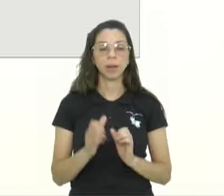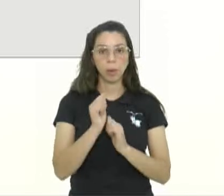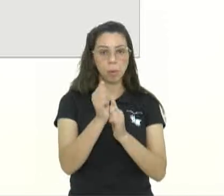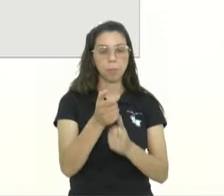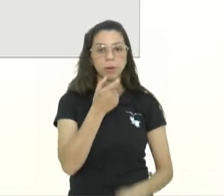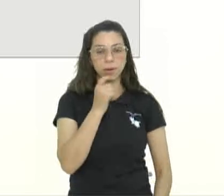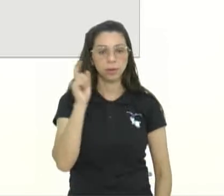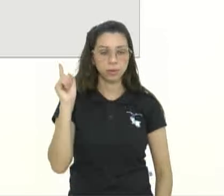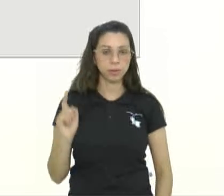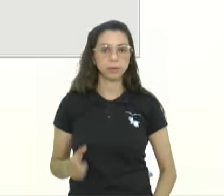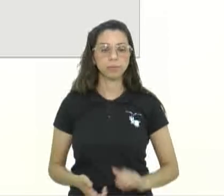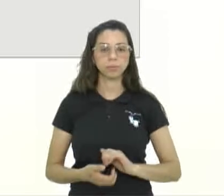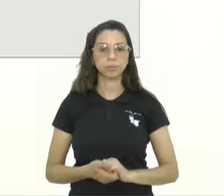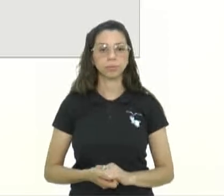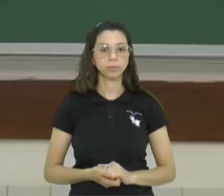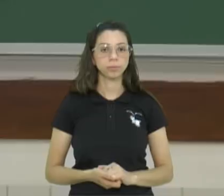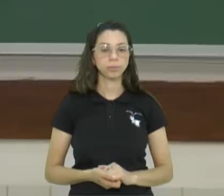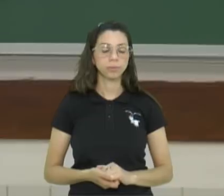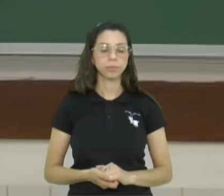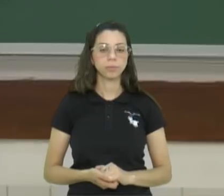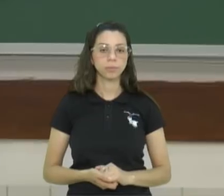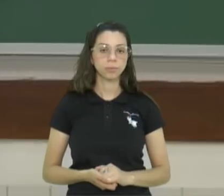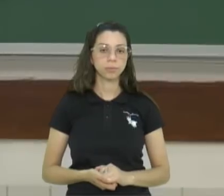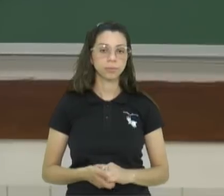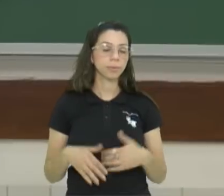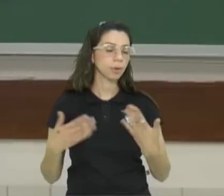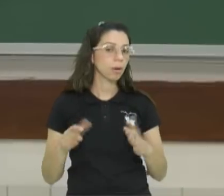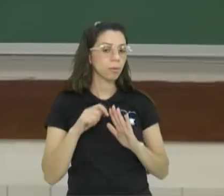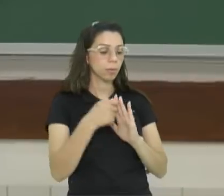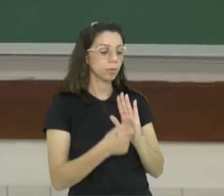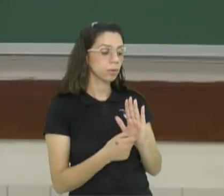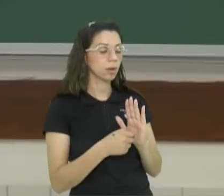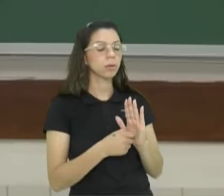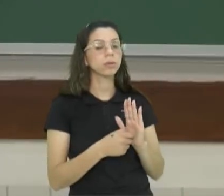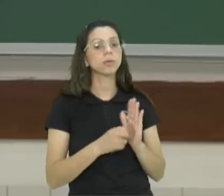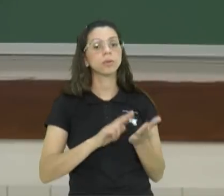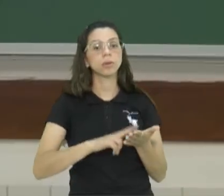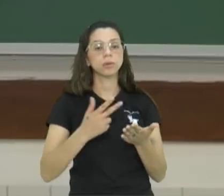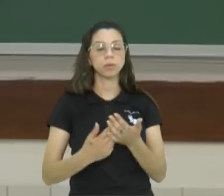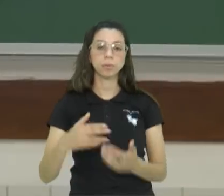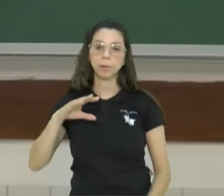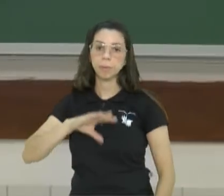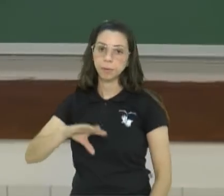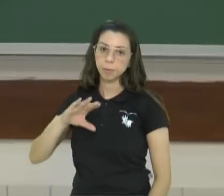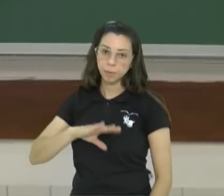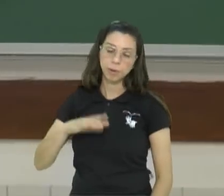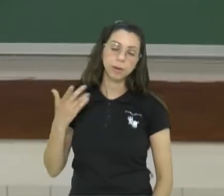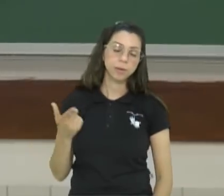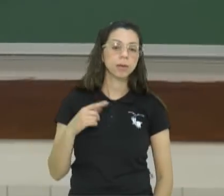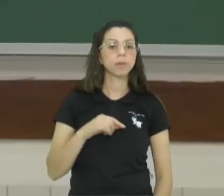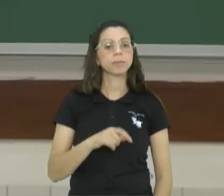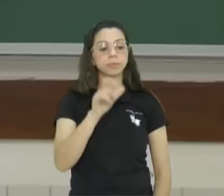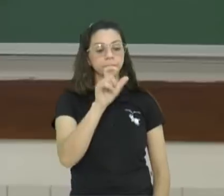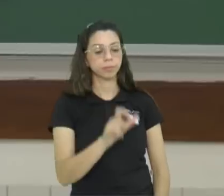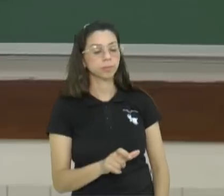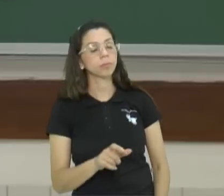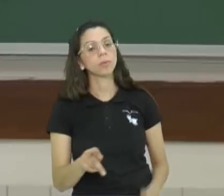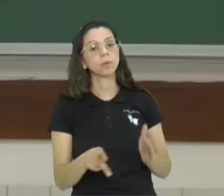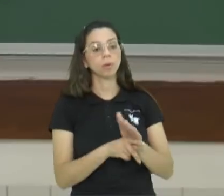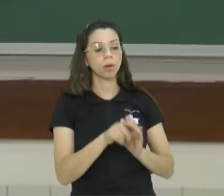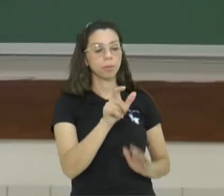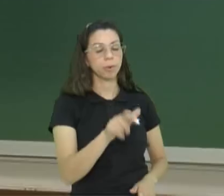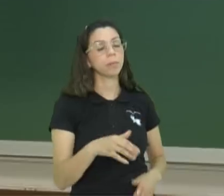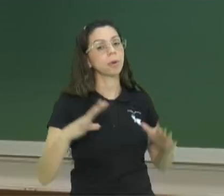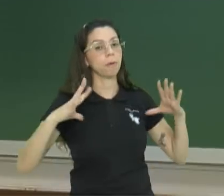in the United States. Então, o texto está dizendo ali que o Martin King Day, esse dia do Martin Luther King, é